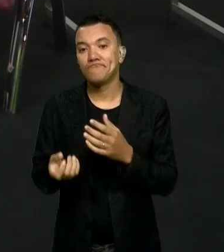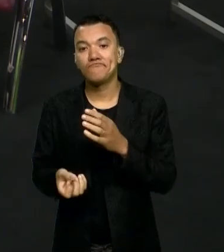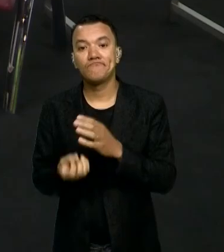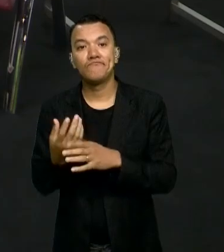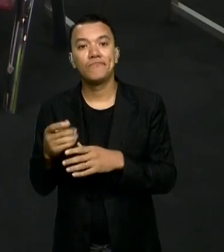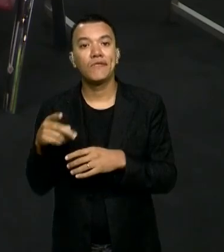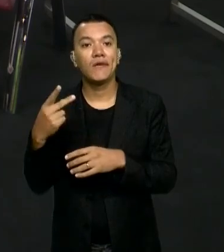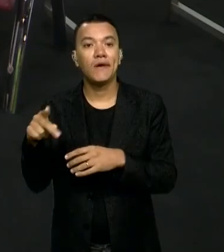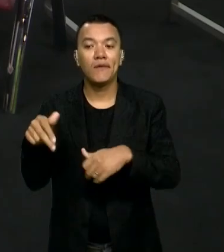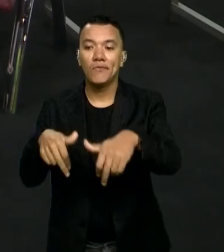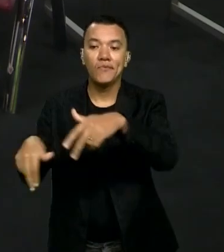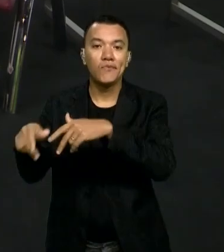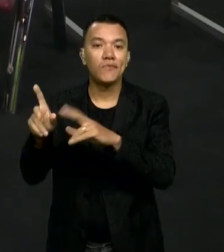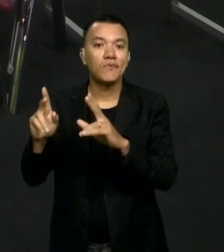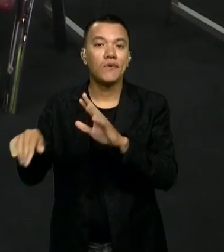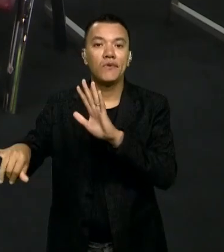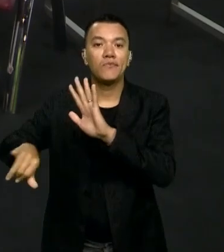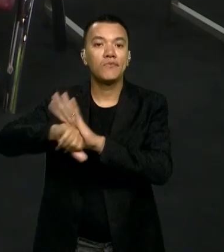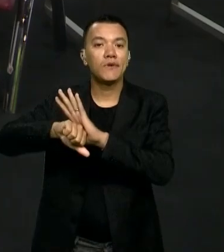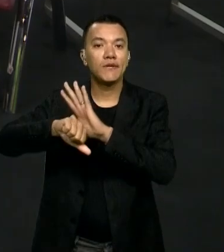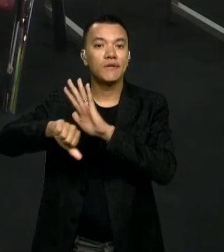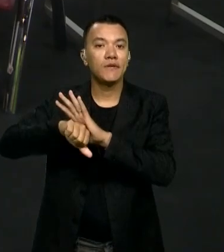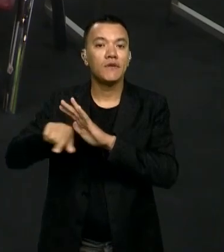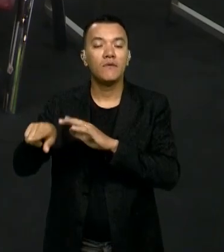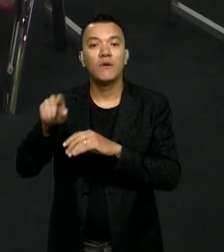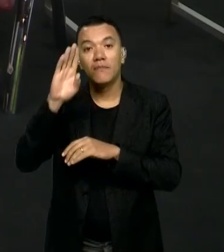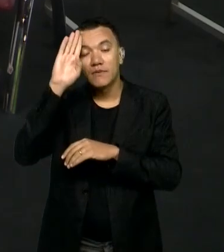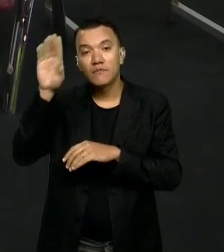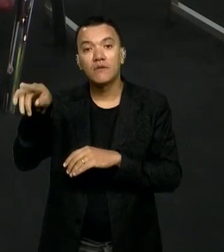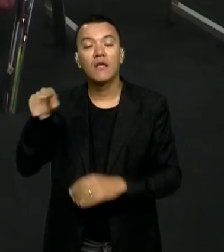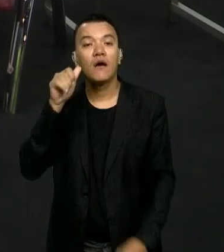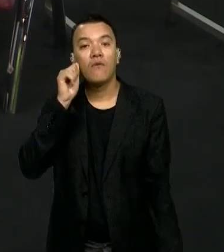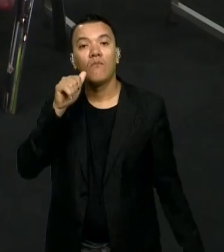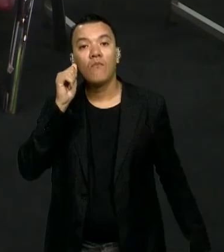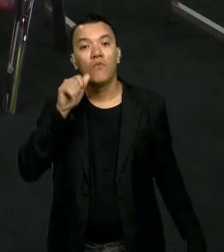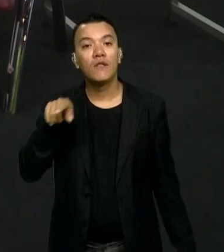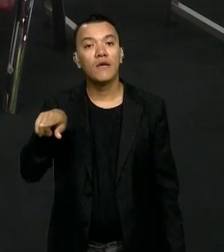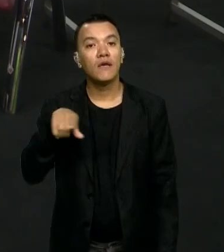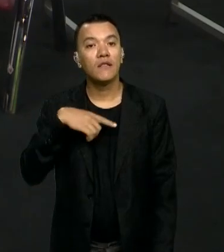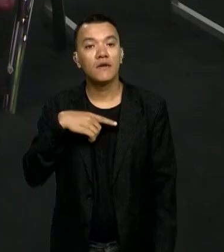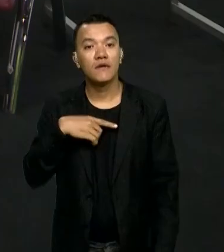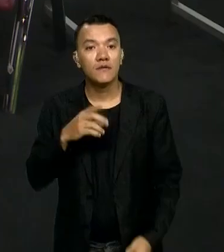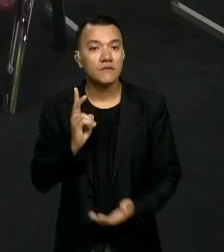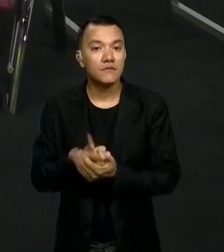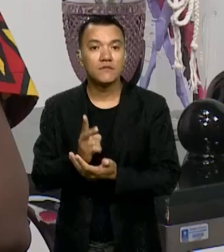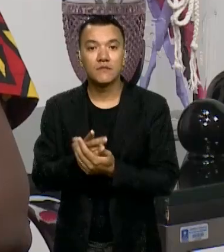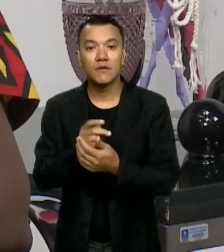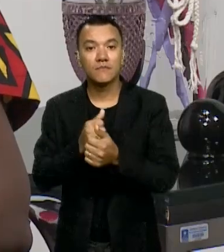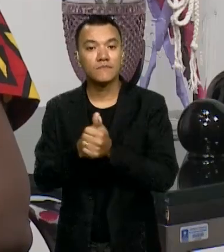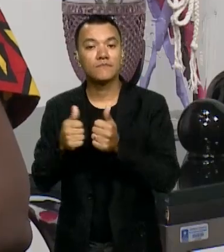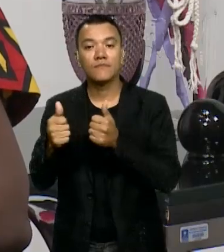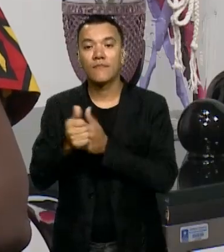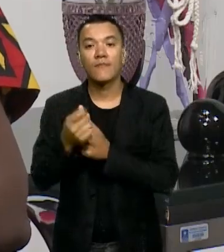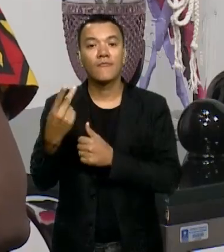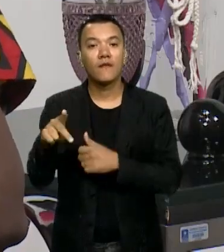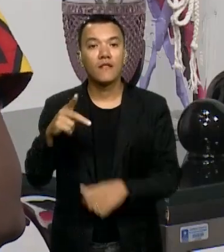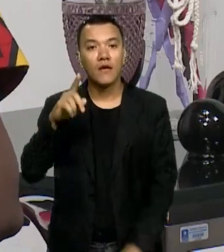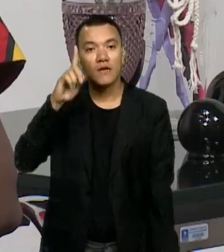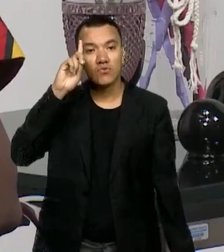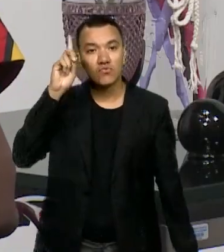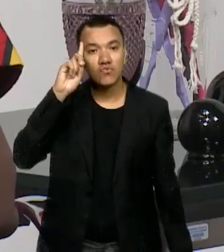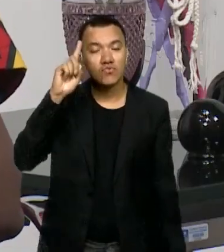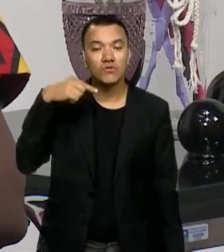nossos povos, principalmente das mulheres, que são mulheres que estão sempre na frente do dia a dia, né, que